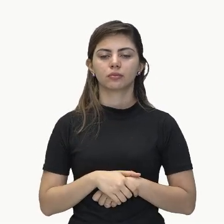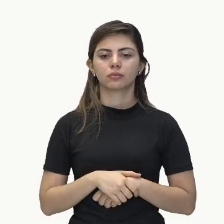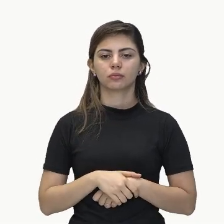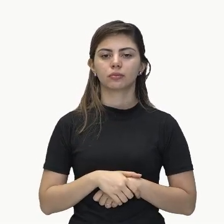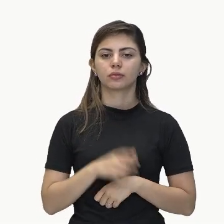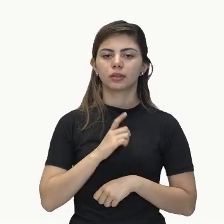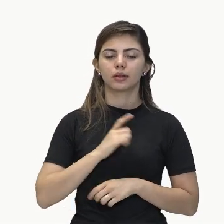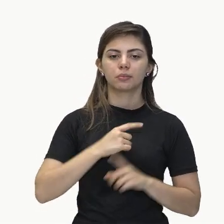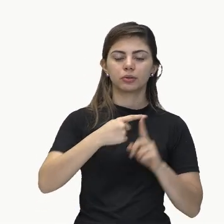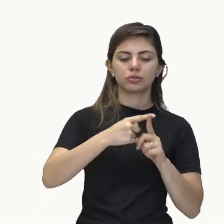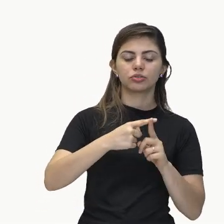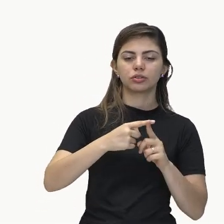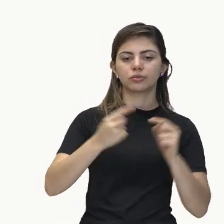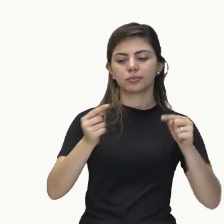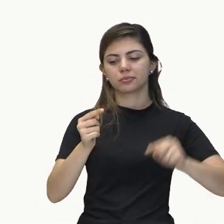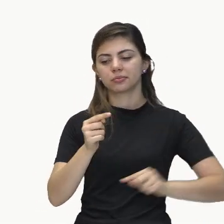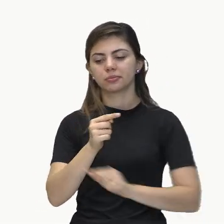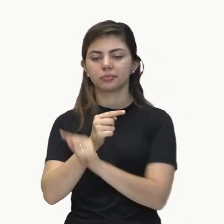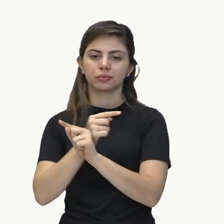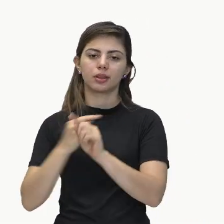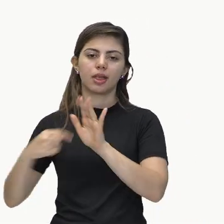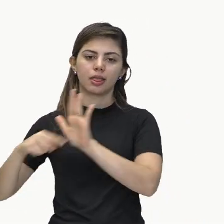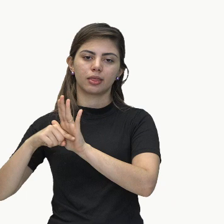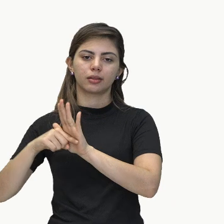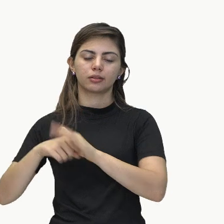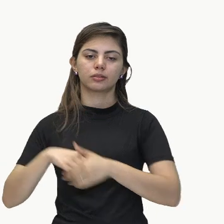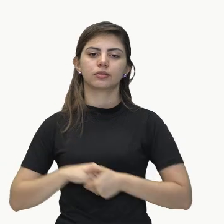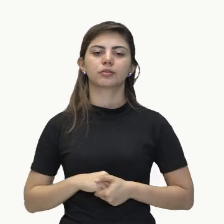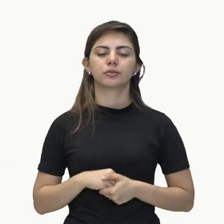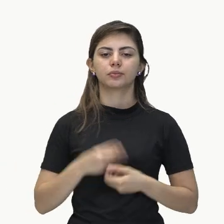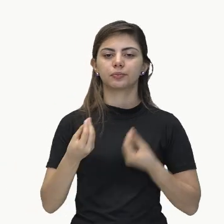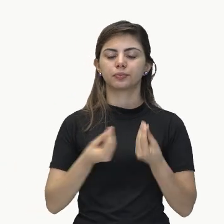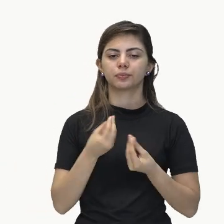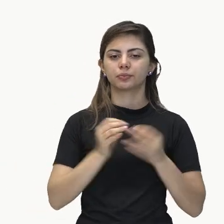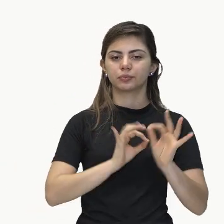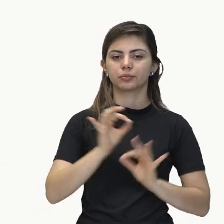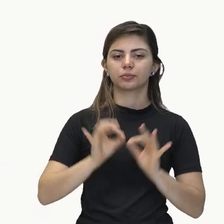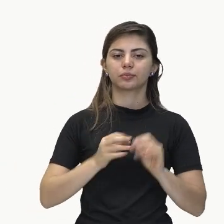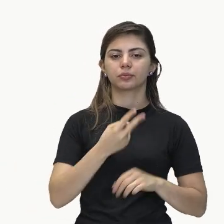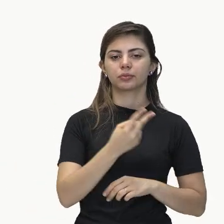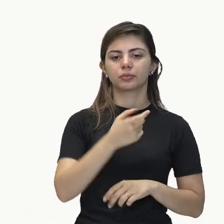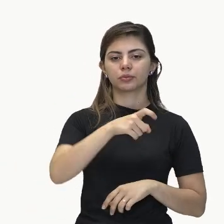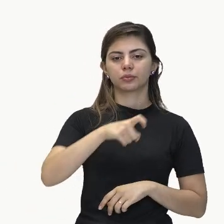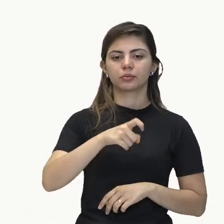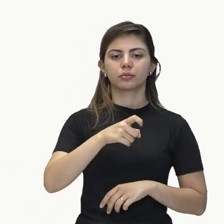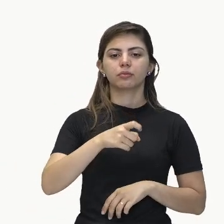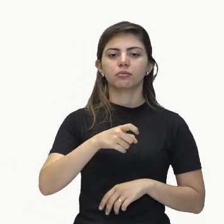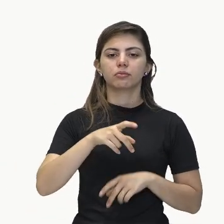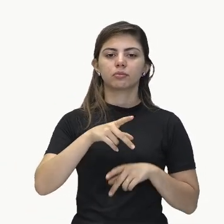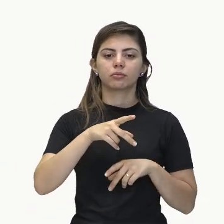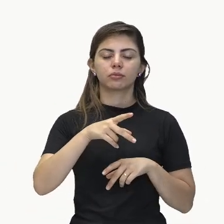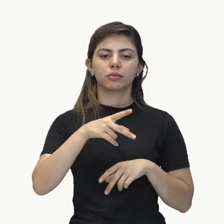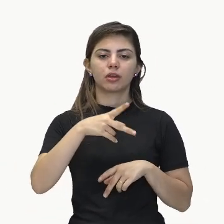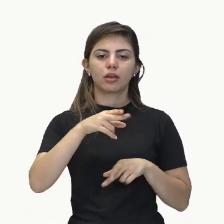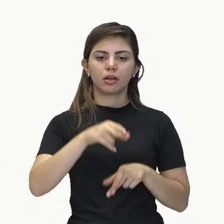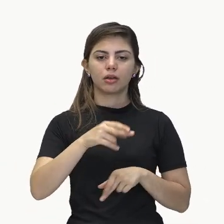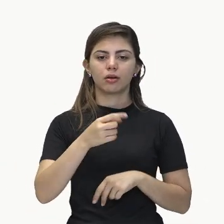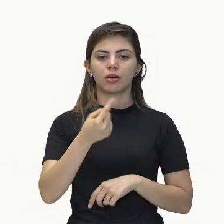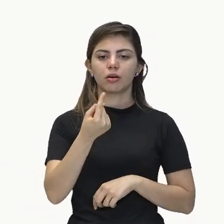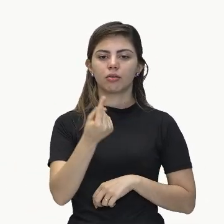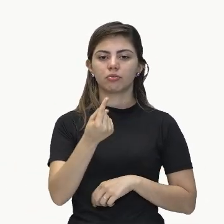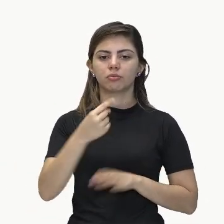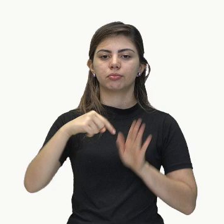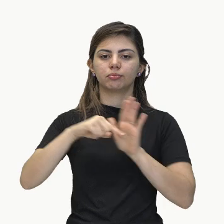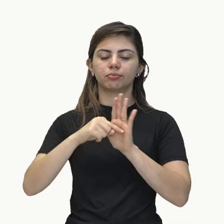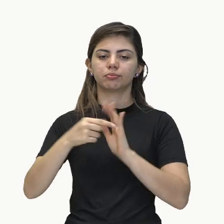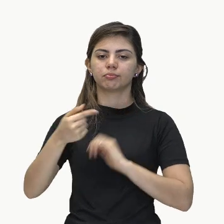trocando o seu sinal. Então, esse 7 que está positivo passará negativo. O